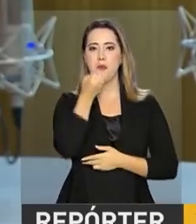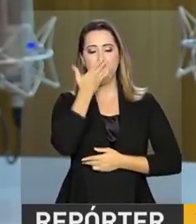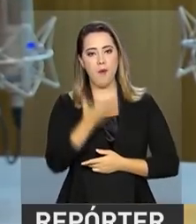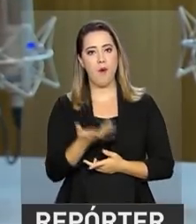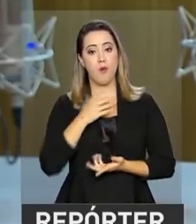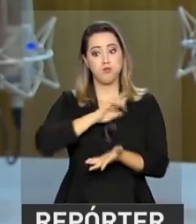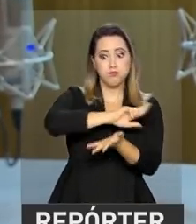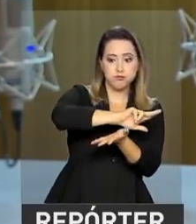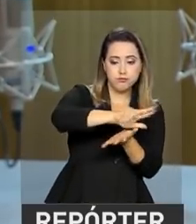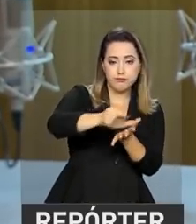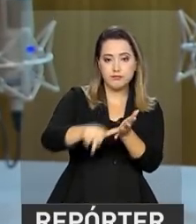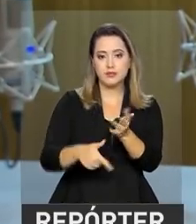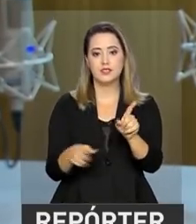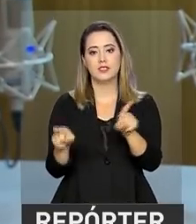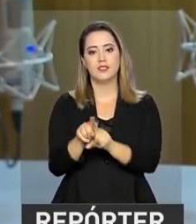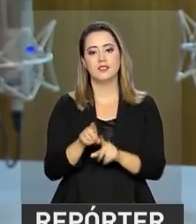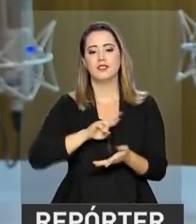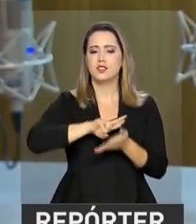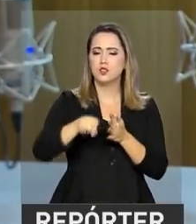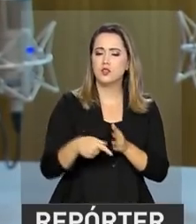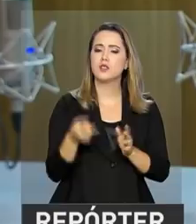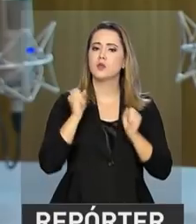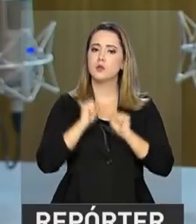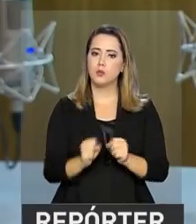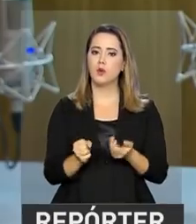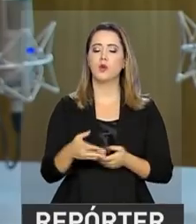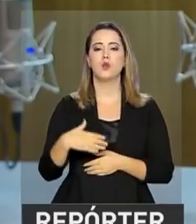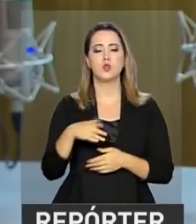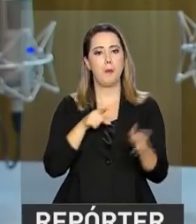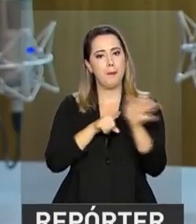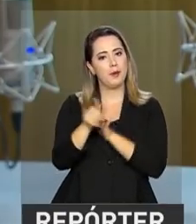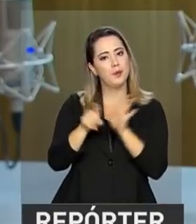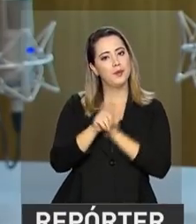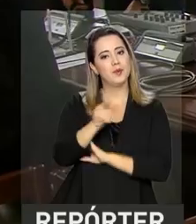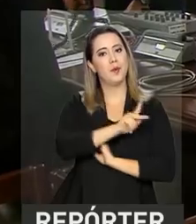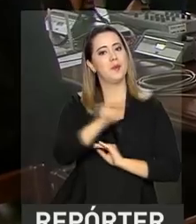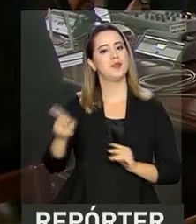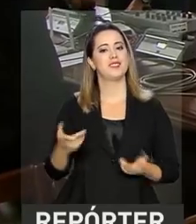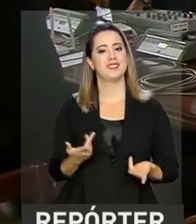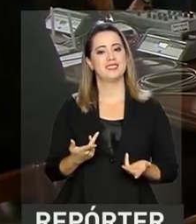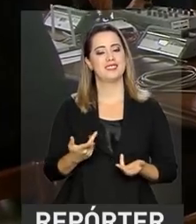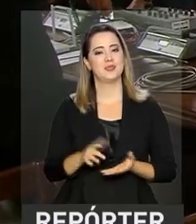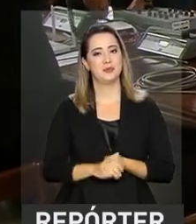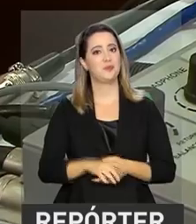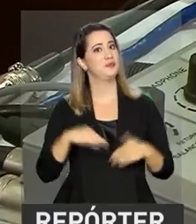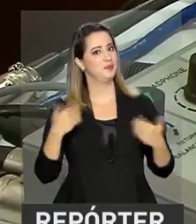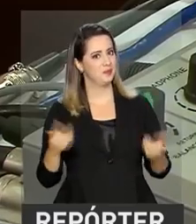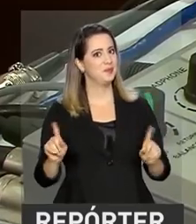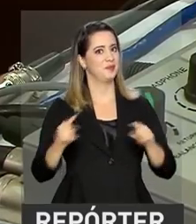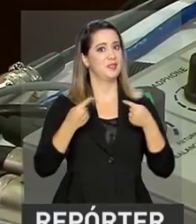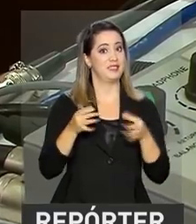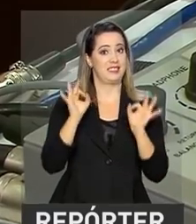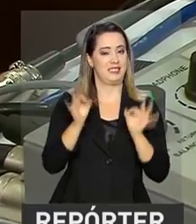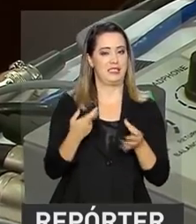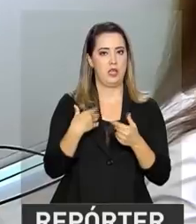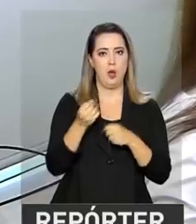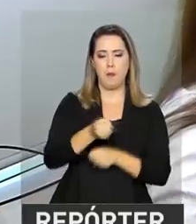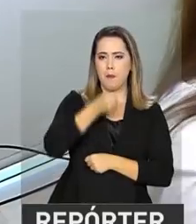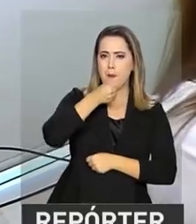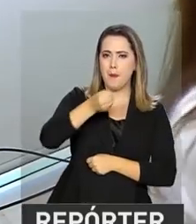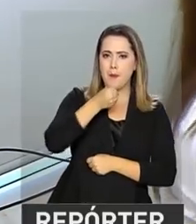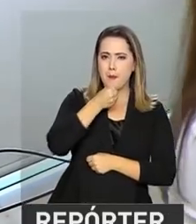leque de de coisas que você gostaria de perguntar o presidente né desafios vencidos microfones abertos